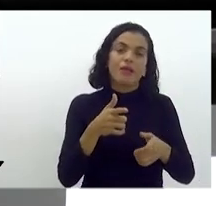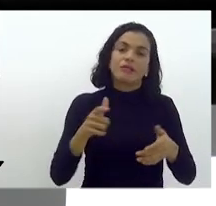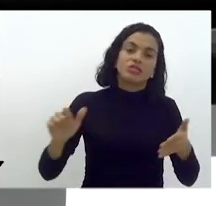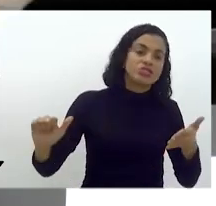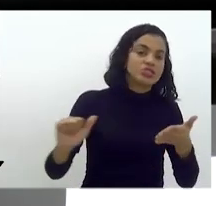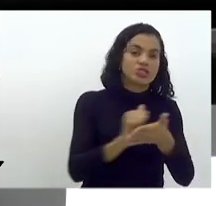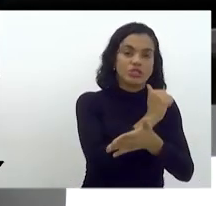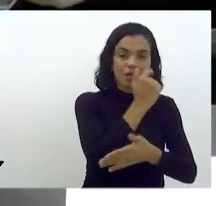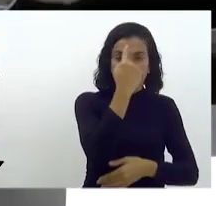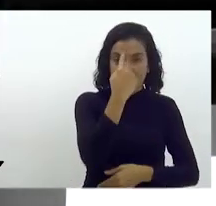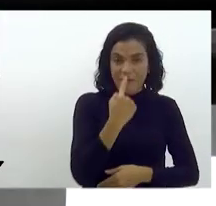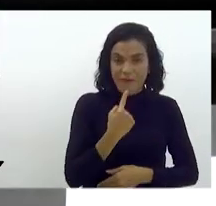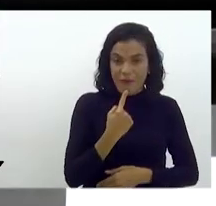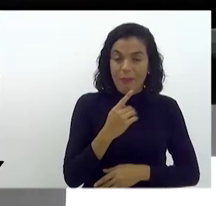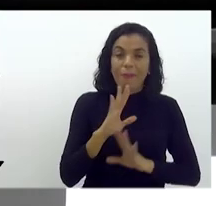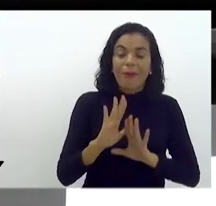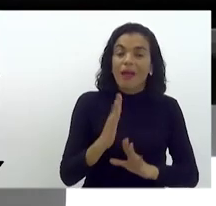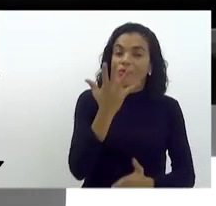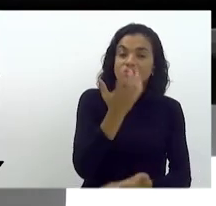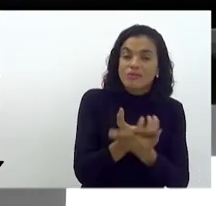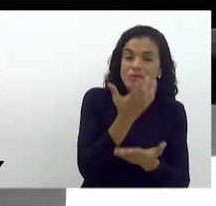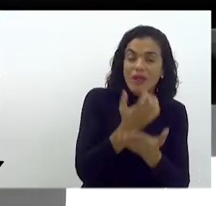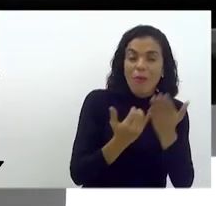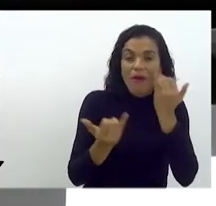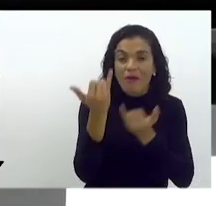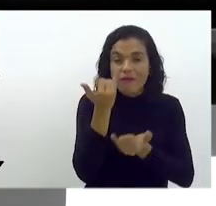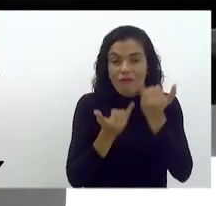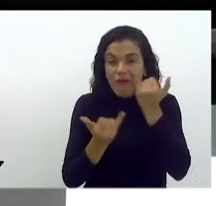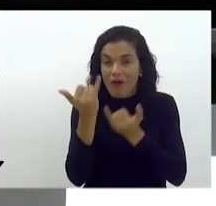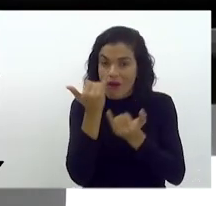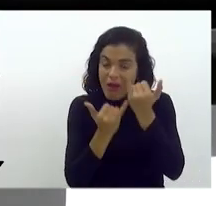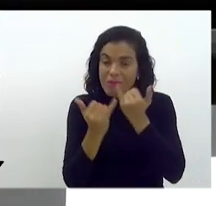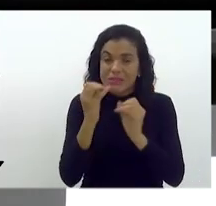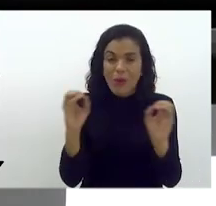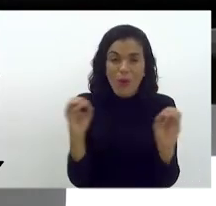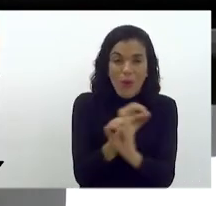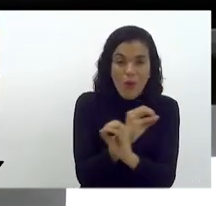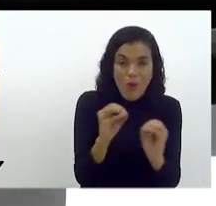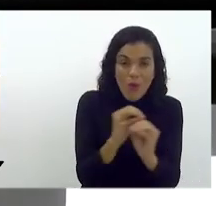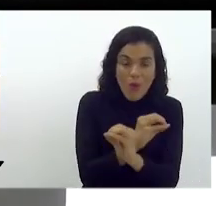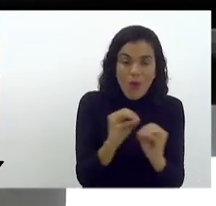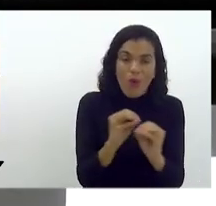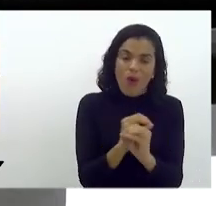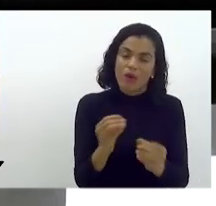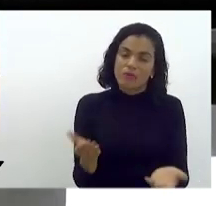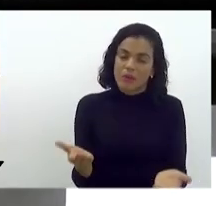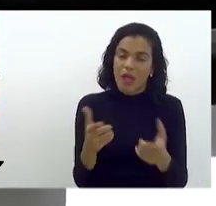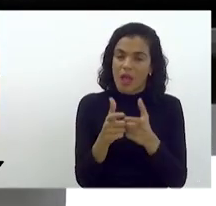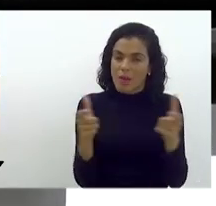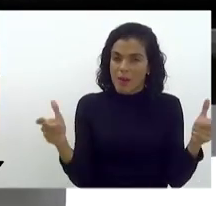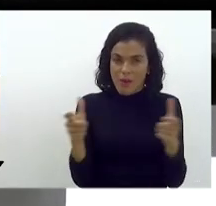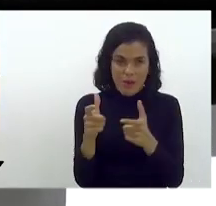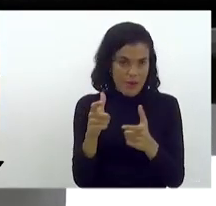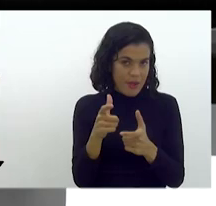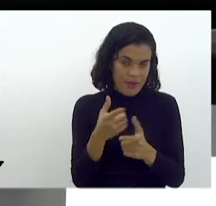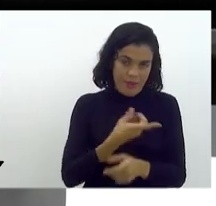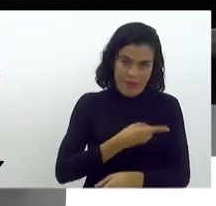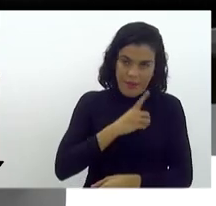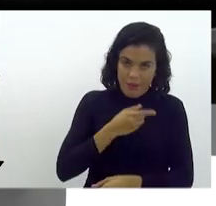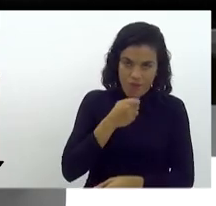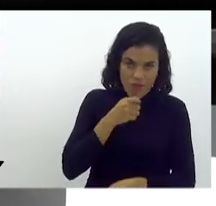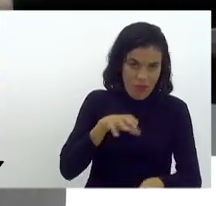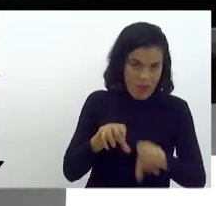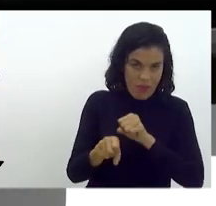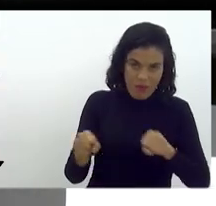ou sem fazer os trâmite instrumentais que a drc conhece eu admito que a maioria das unidades não tem essa capacitação